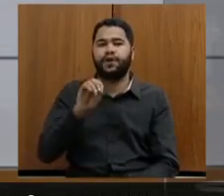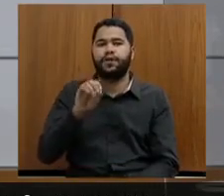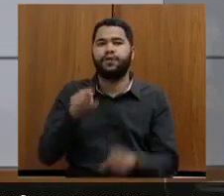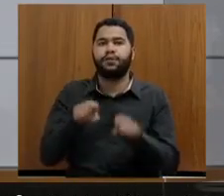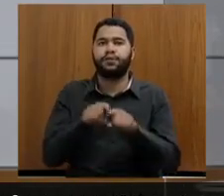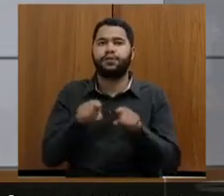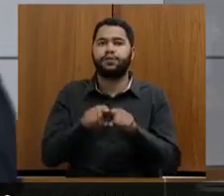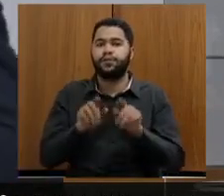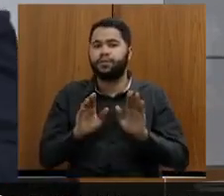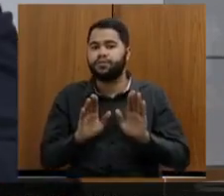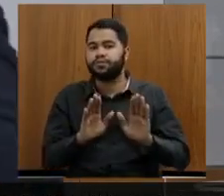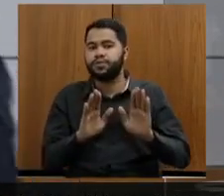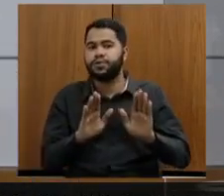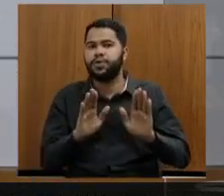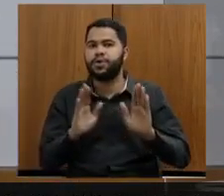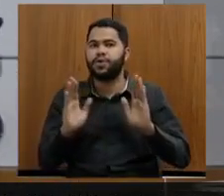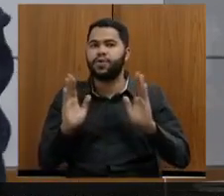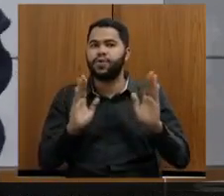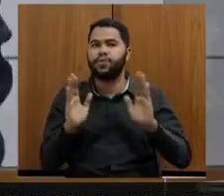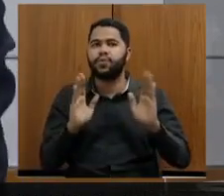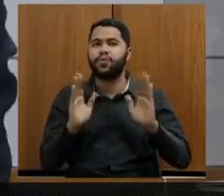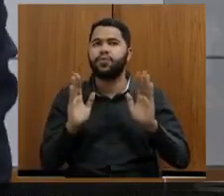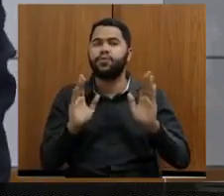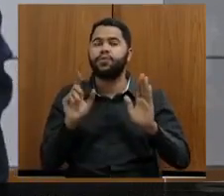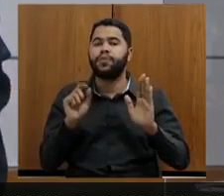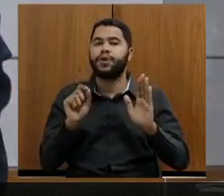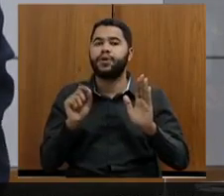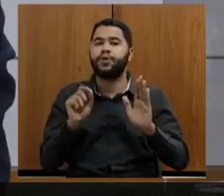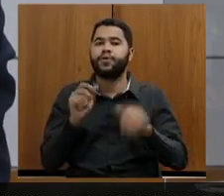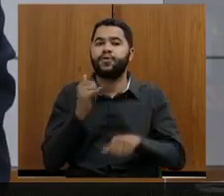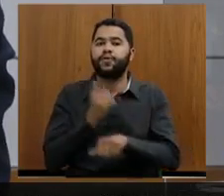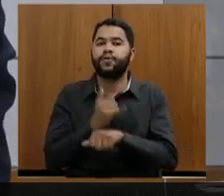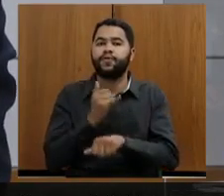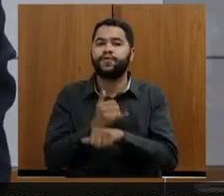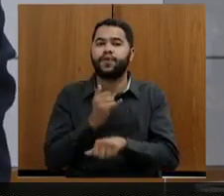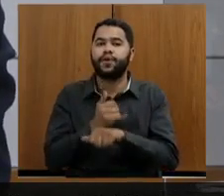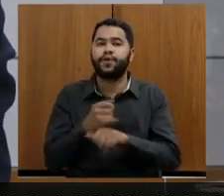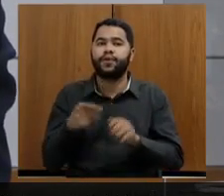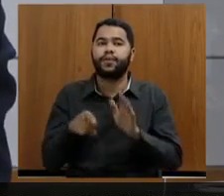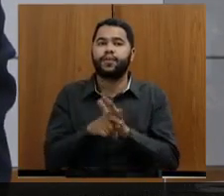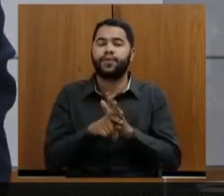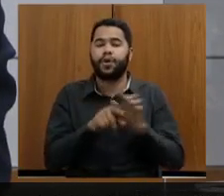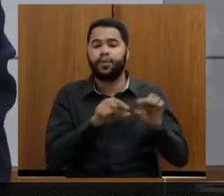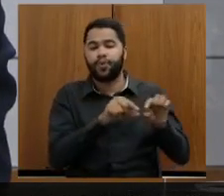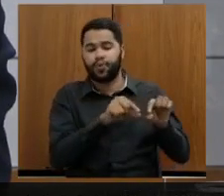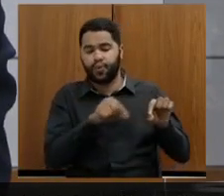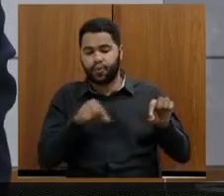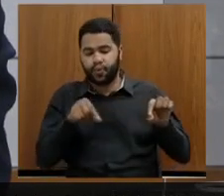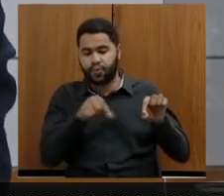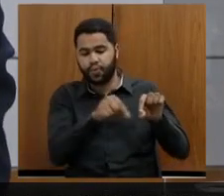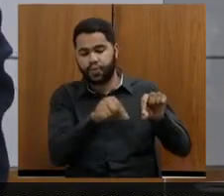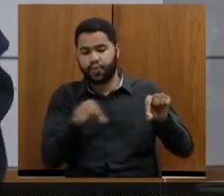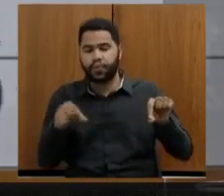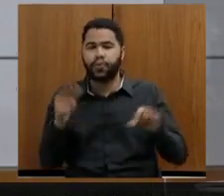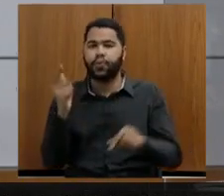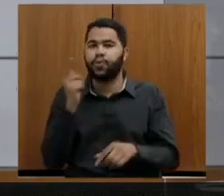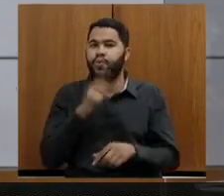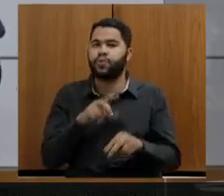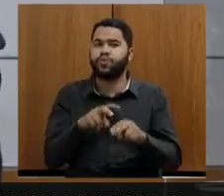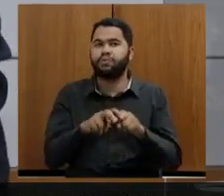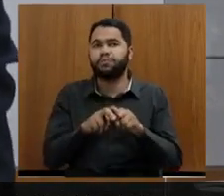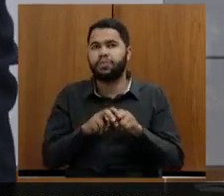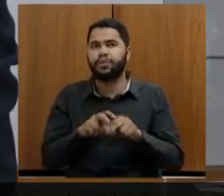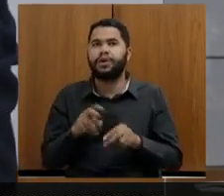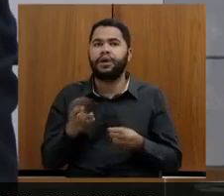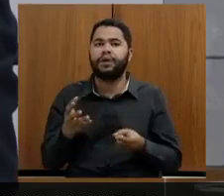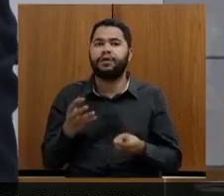empurrando para beirada e chega o momento eles lançam esse ferro gusa na beira da linha eles ganham aí por